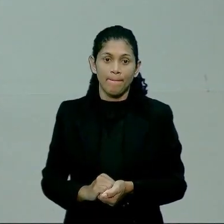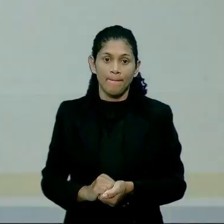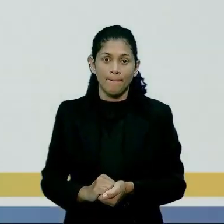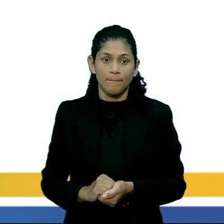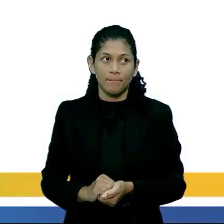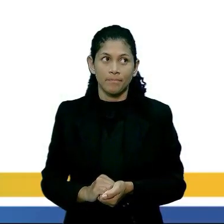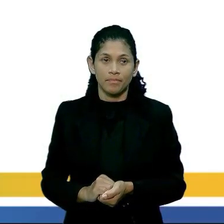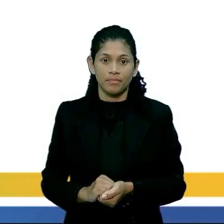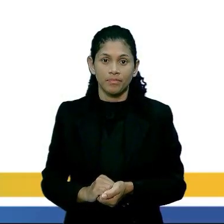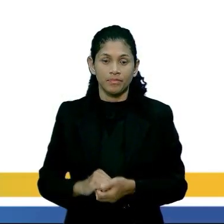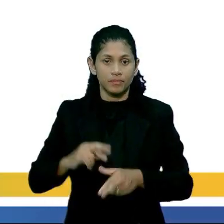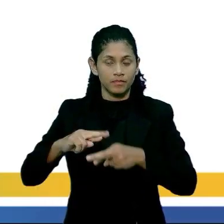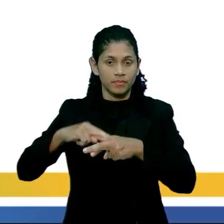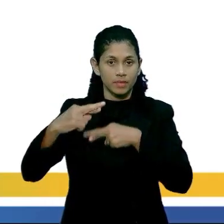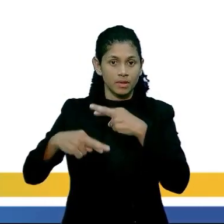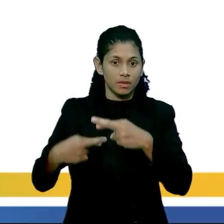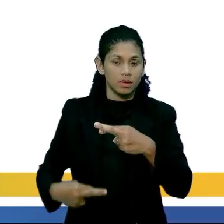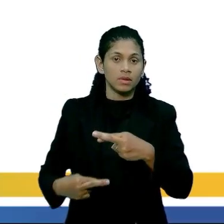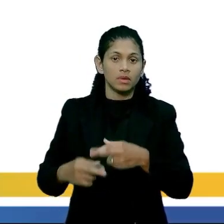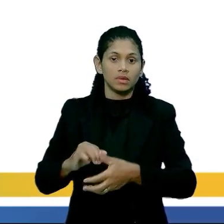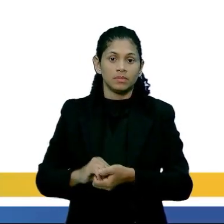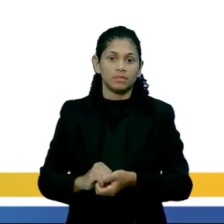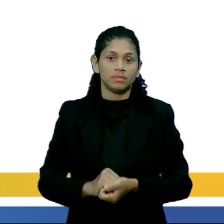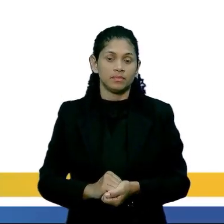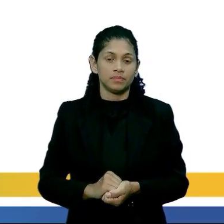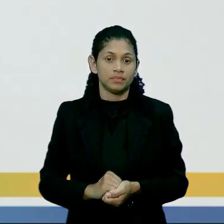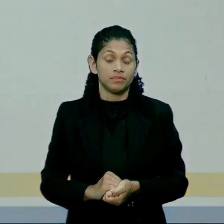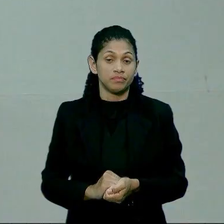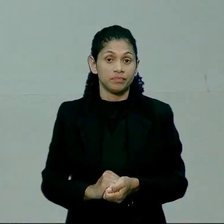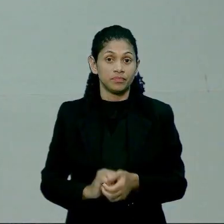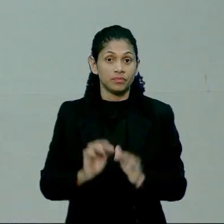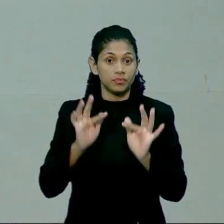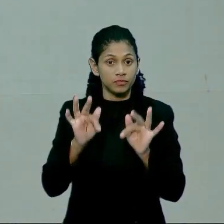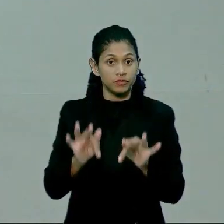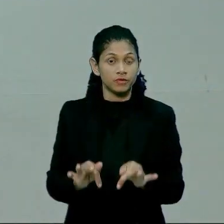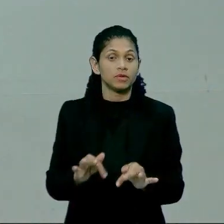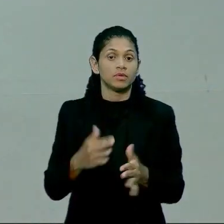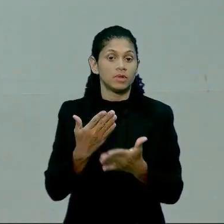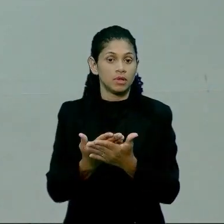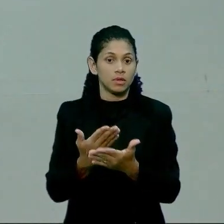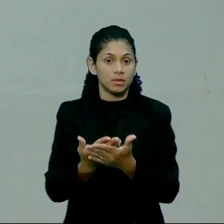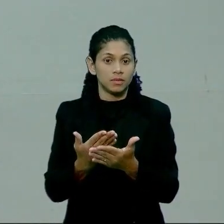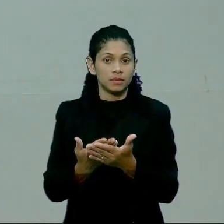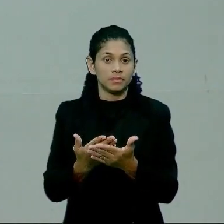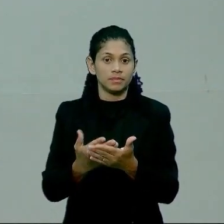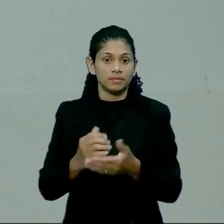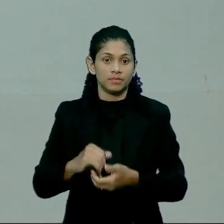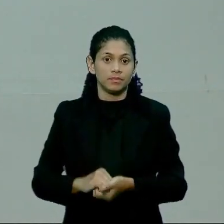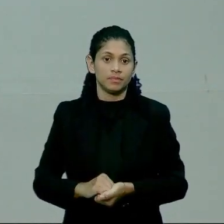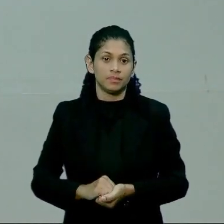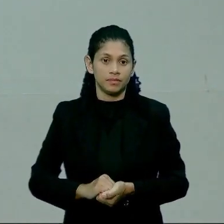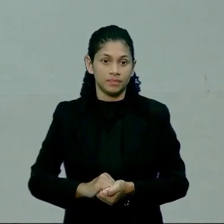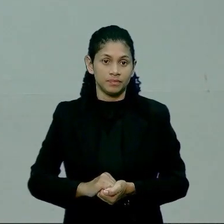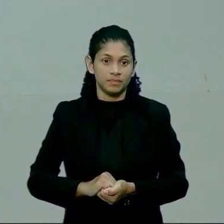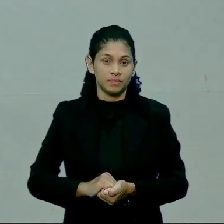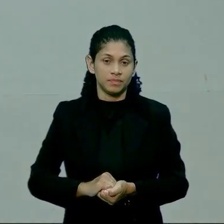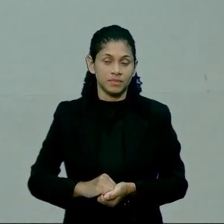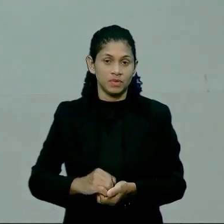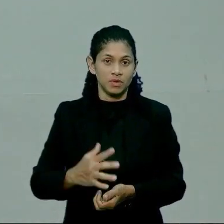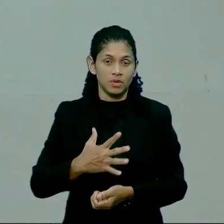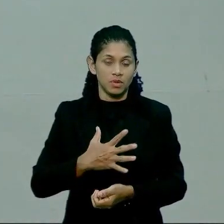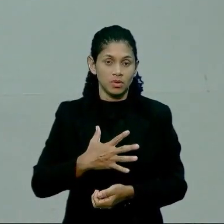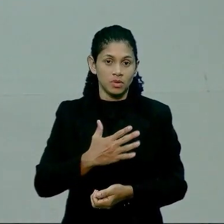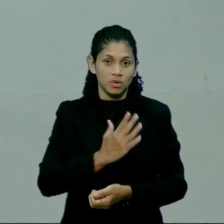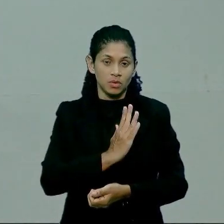Deixa eu ver se tem mais alguma coisa. Não, é só referências. Então eu fico por aqui. O pobre do meu Jeremy, o coração dele ficou até palpitando depois dessa questão.